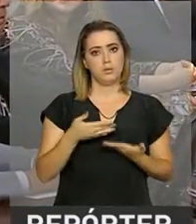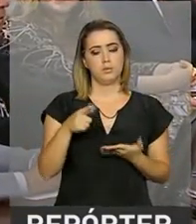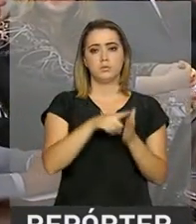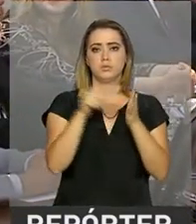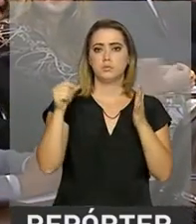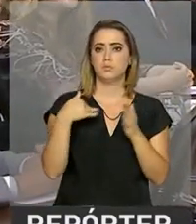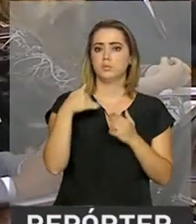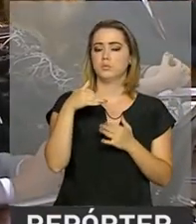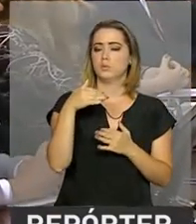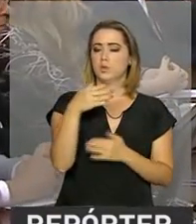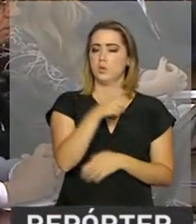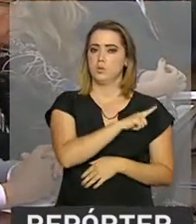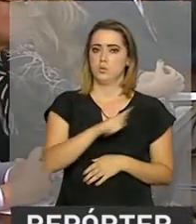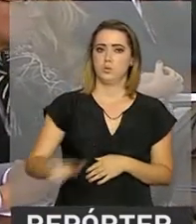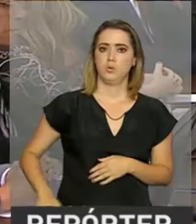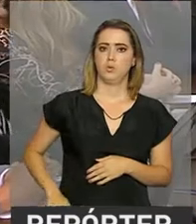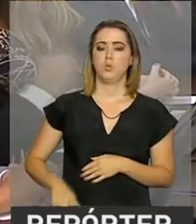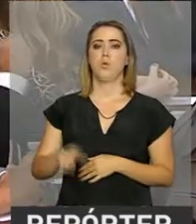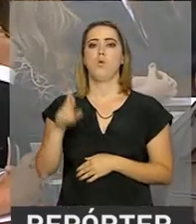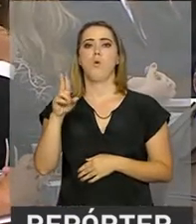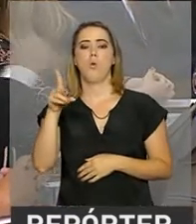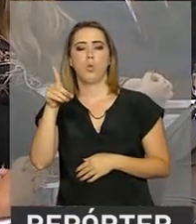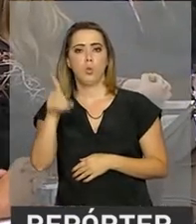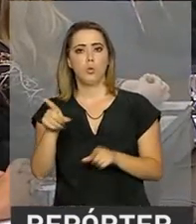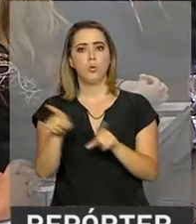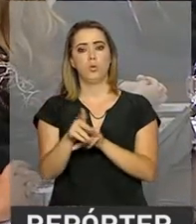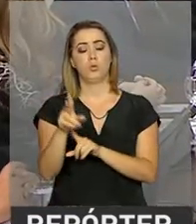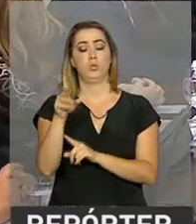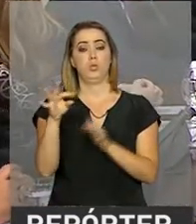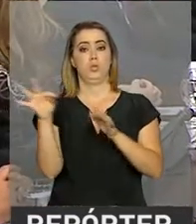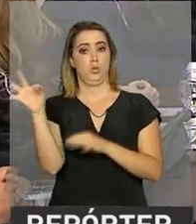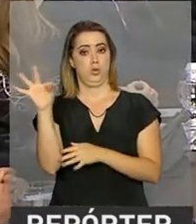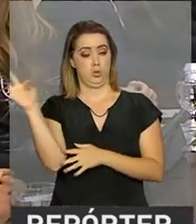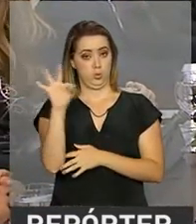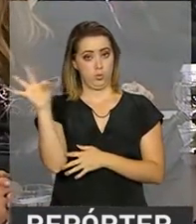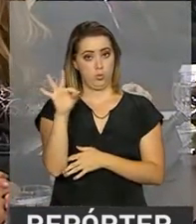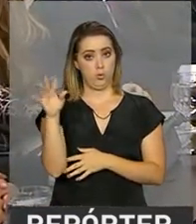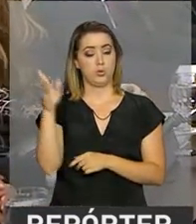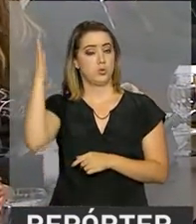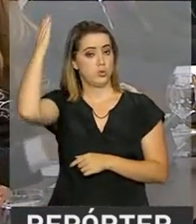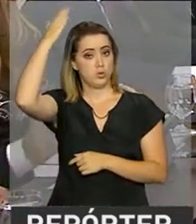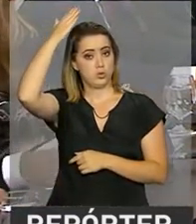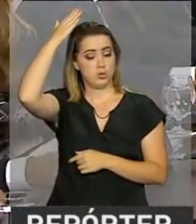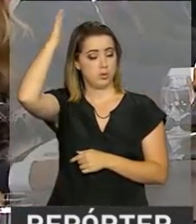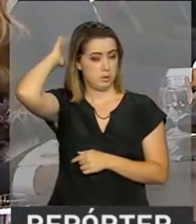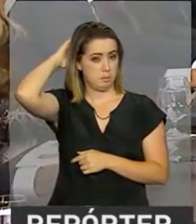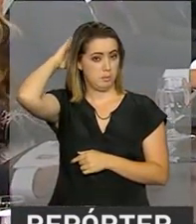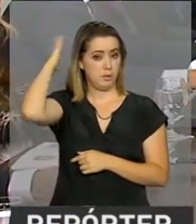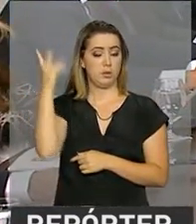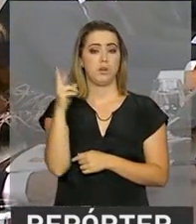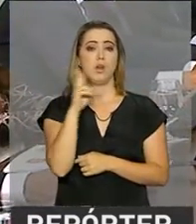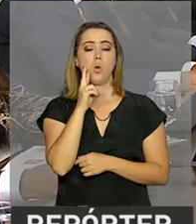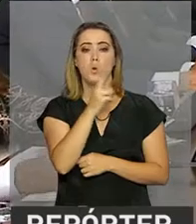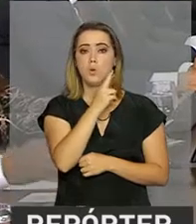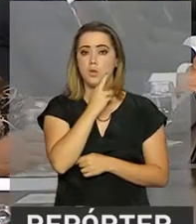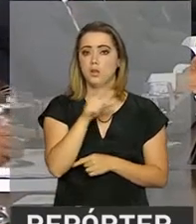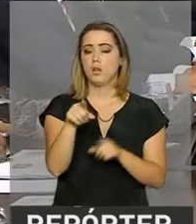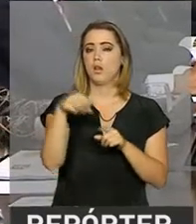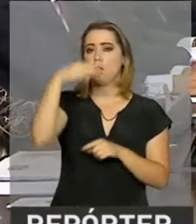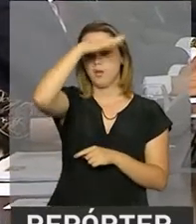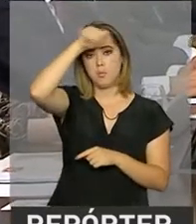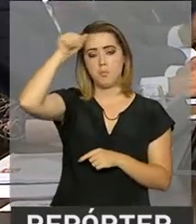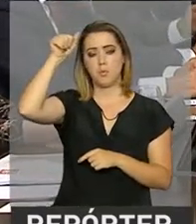do Planalto os governadores de Rondônia, Tocantins, Pará, Amazonas, Amapá, Roraima e Mato Grosso, além das